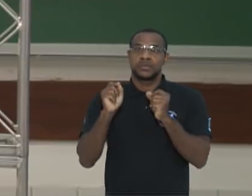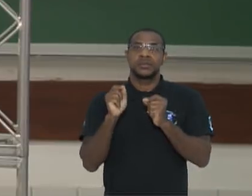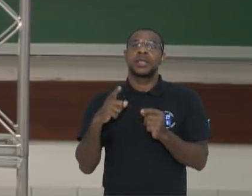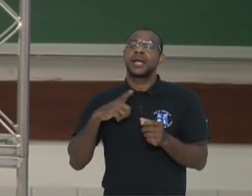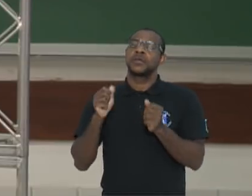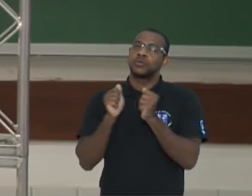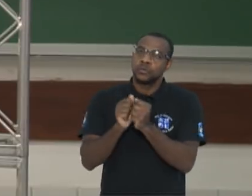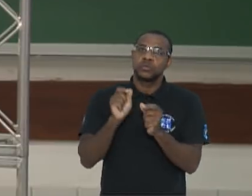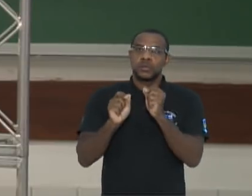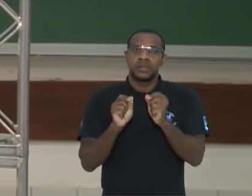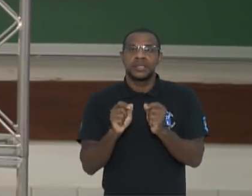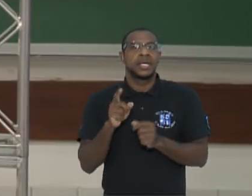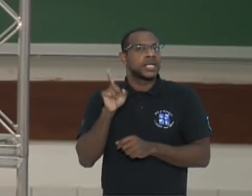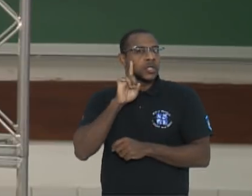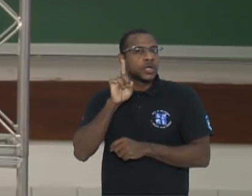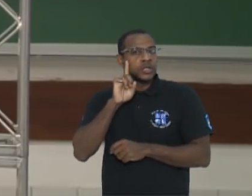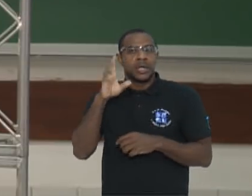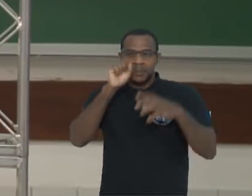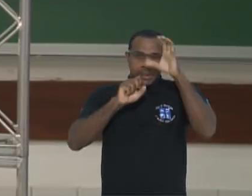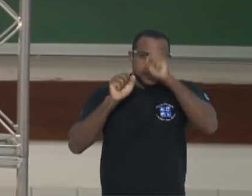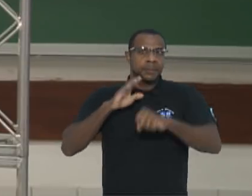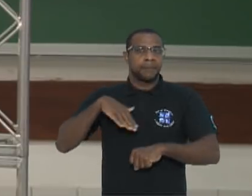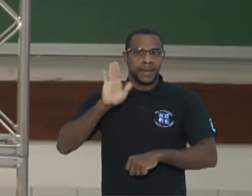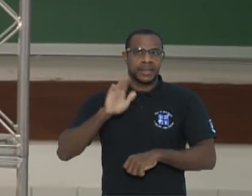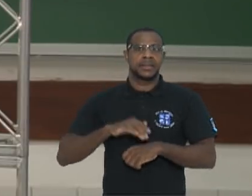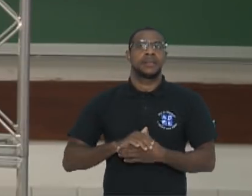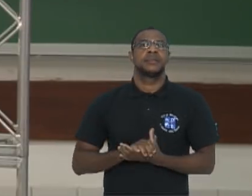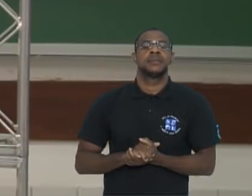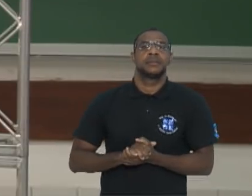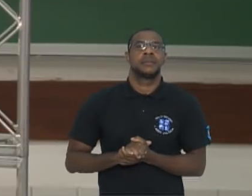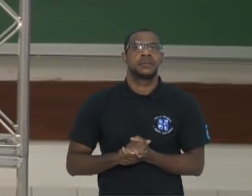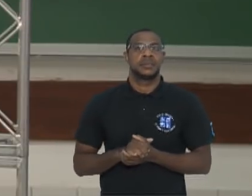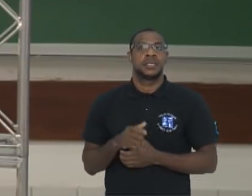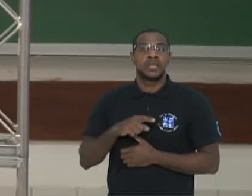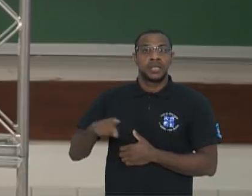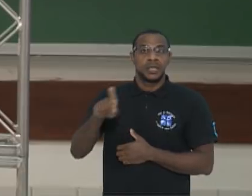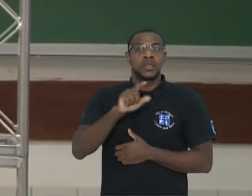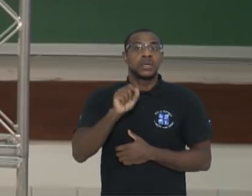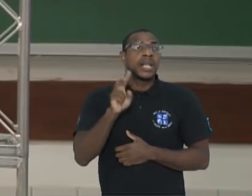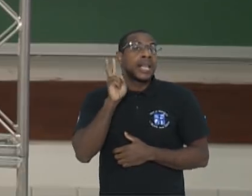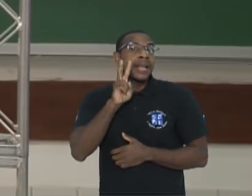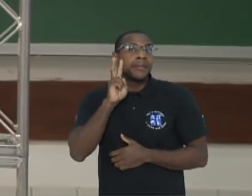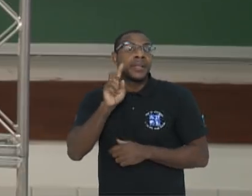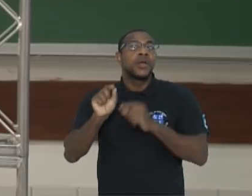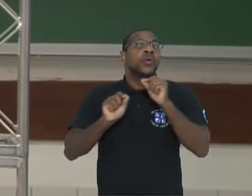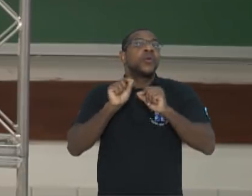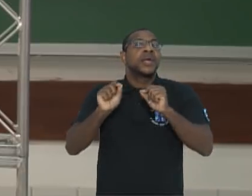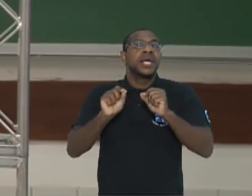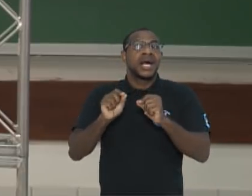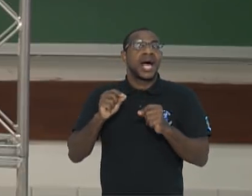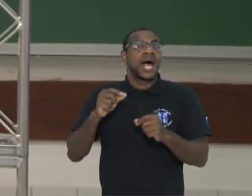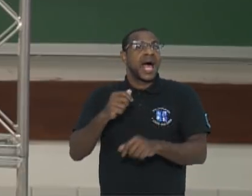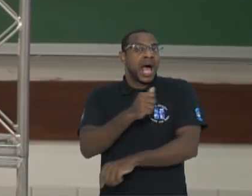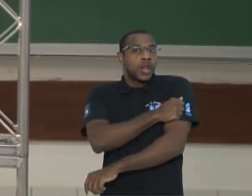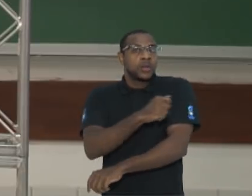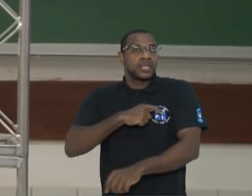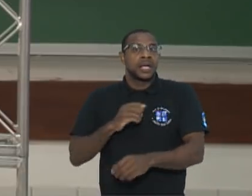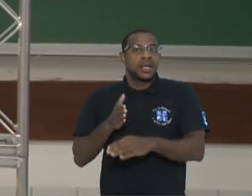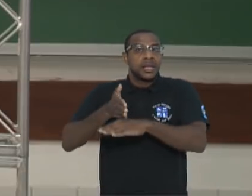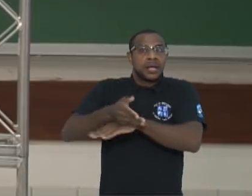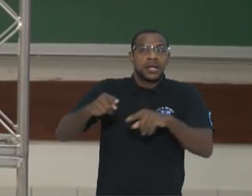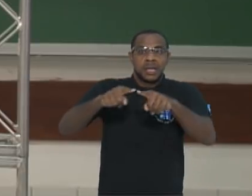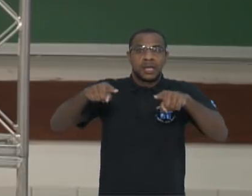junto tentando, né, cada dia aprender um pouquinho mais. Então, gostaria de só retomar aqueles lembretes, né? Os alunos que estão tendo acesso ao